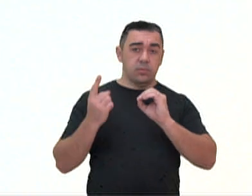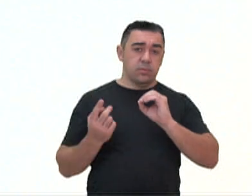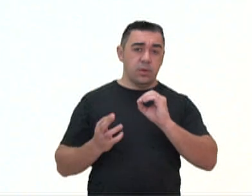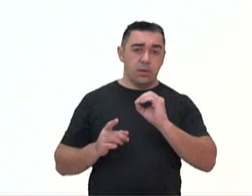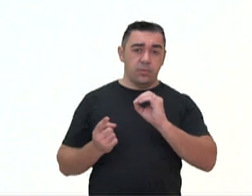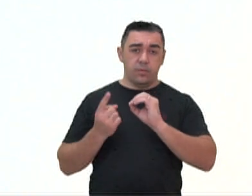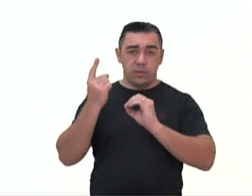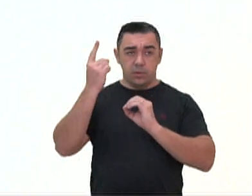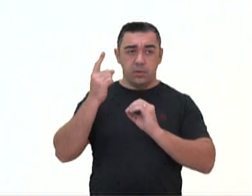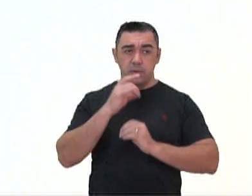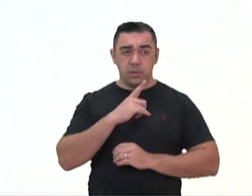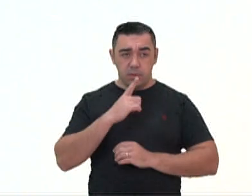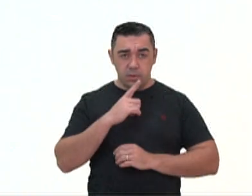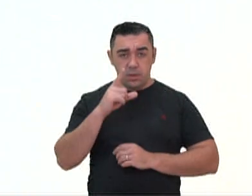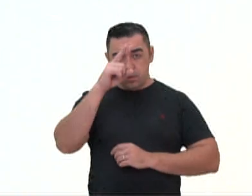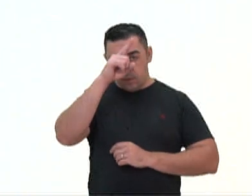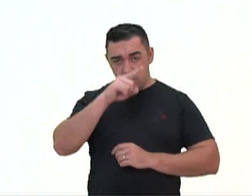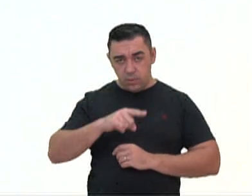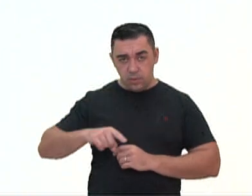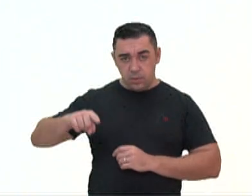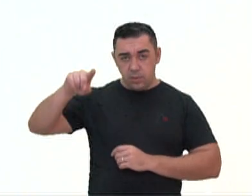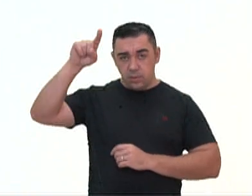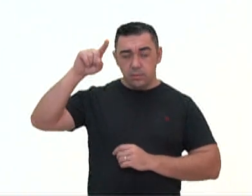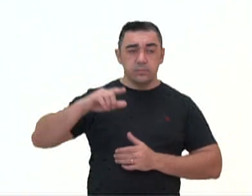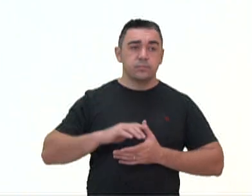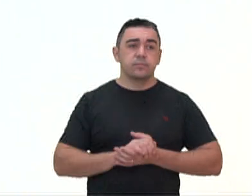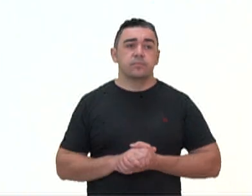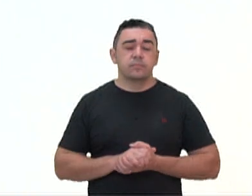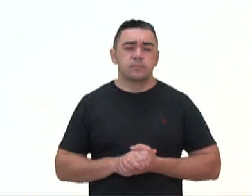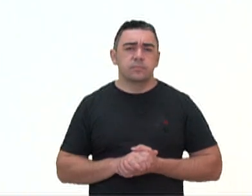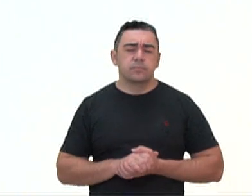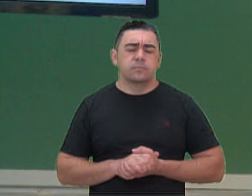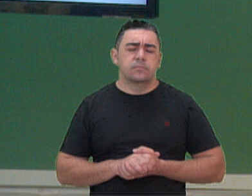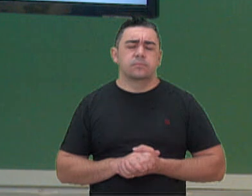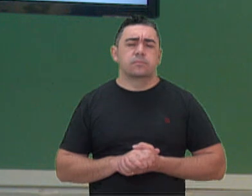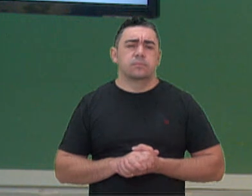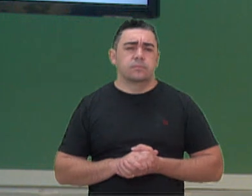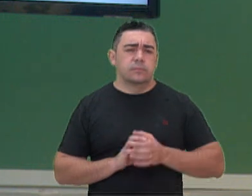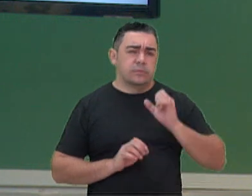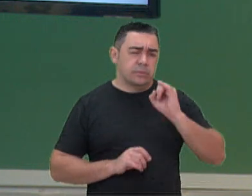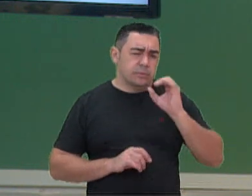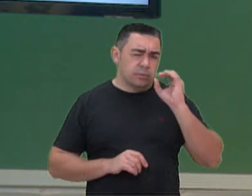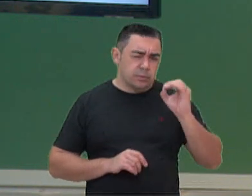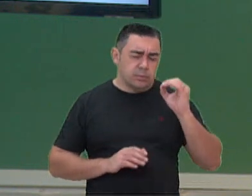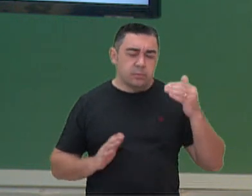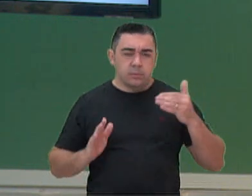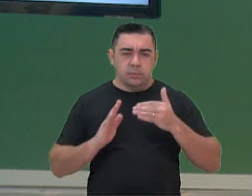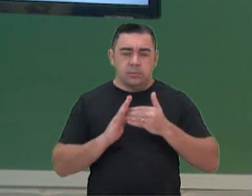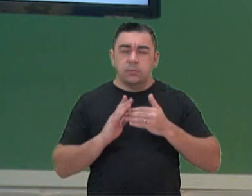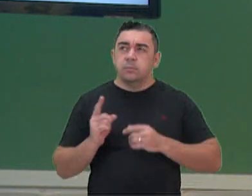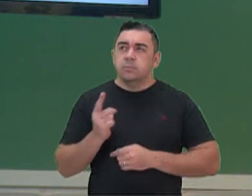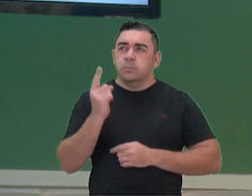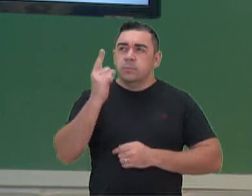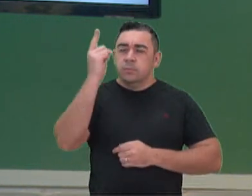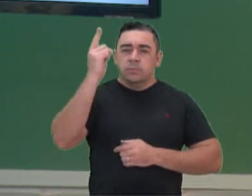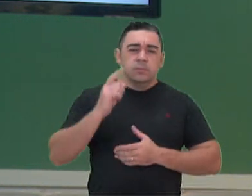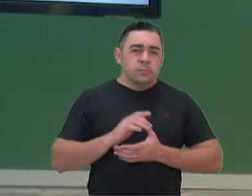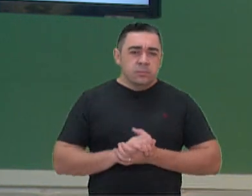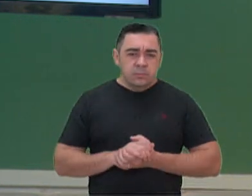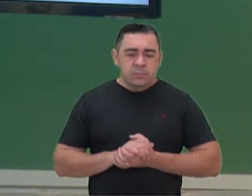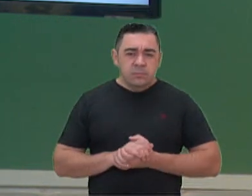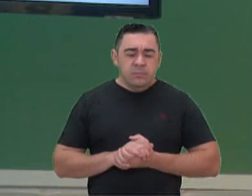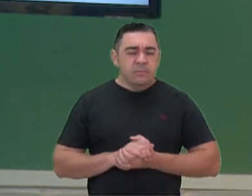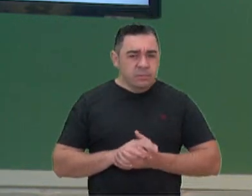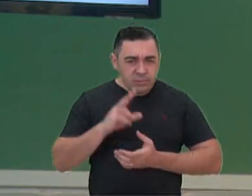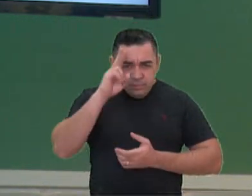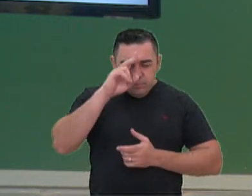tem o comportamento gráfico da parábola. Ora, se é de 0 a mais infinito, porque o delta,